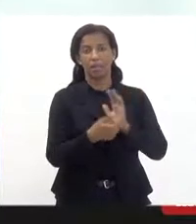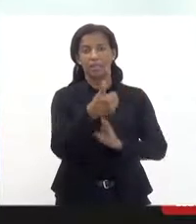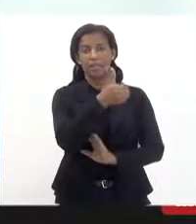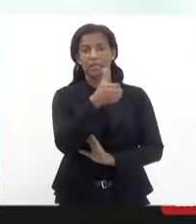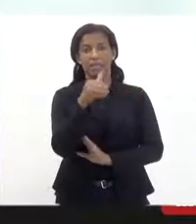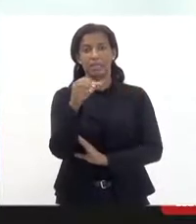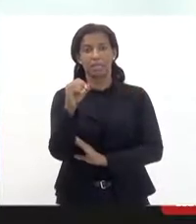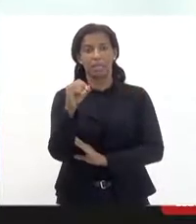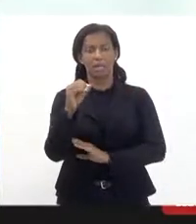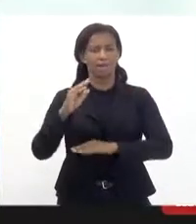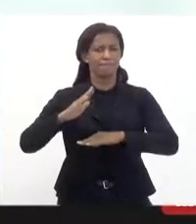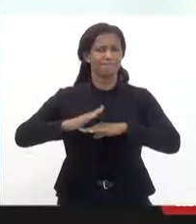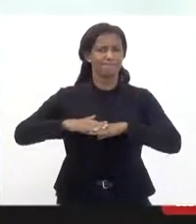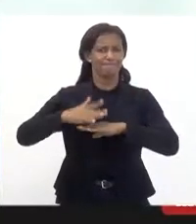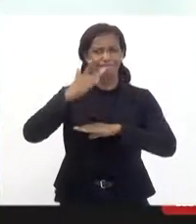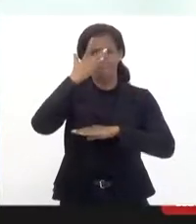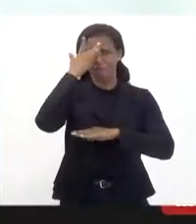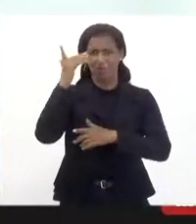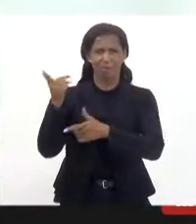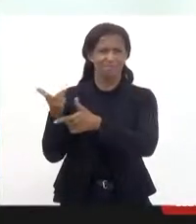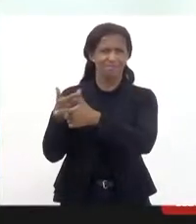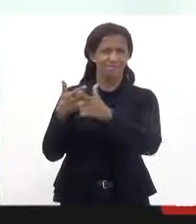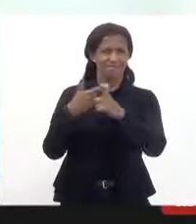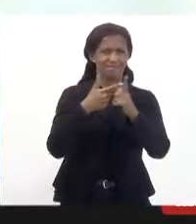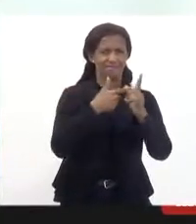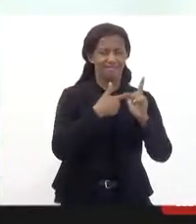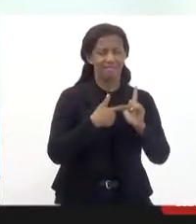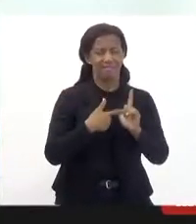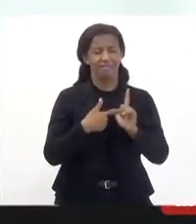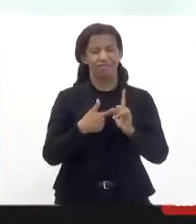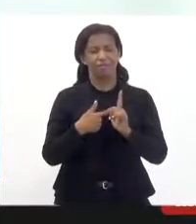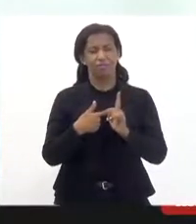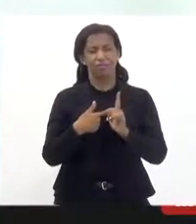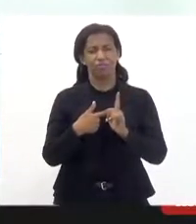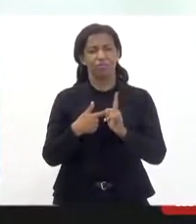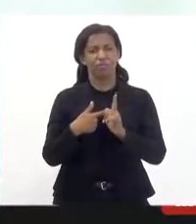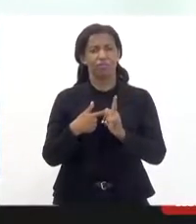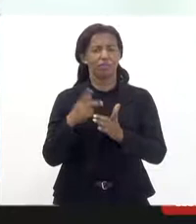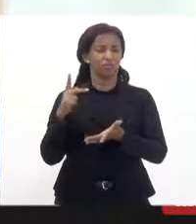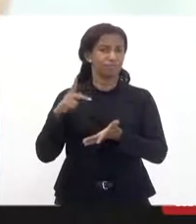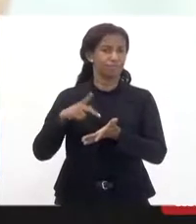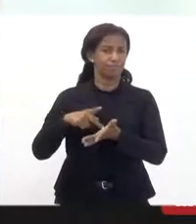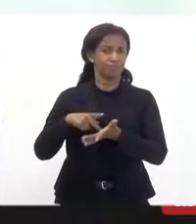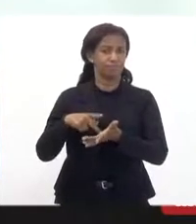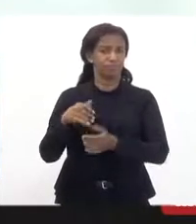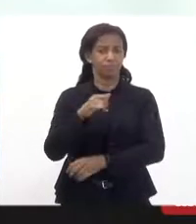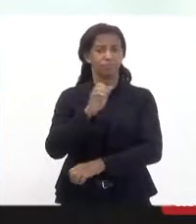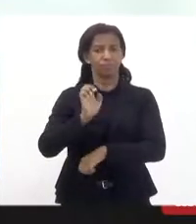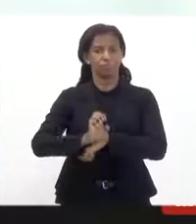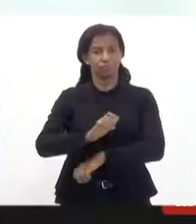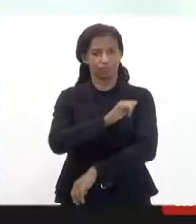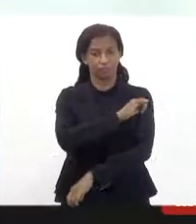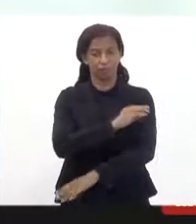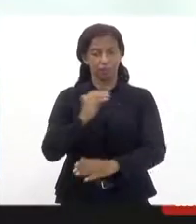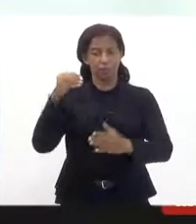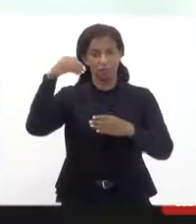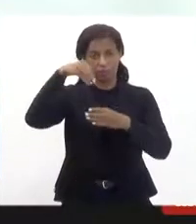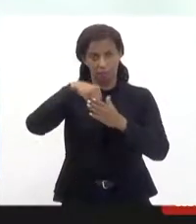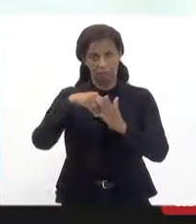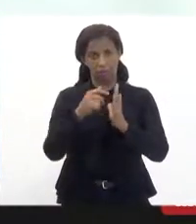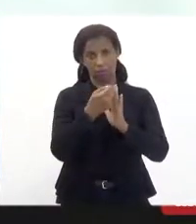maiores devedores inscritos em dívida ativa do Estado do Rio de Janeiro. Então, dentro dessa